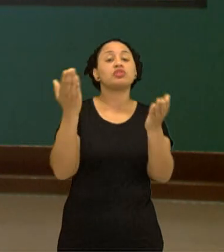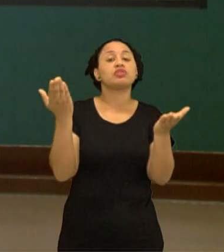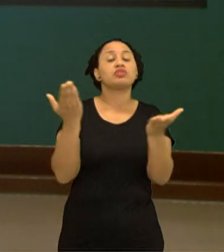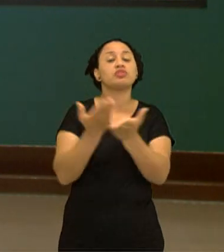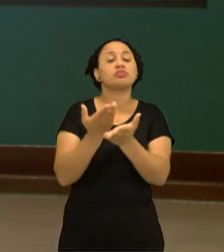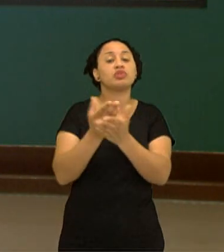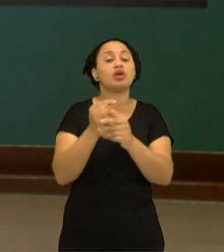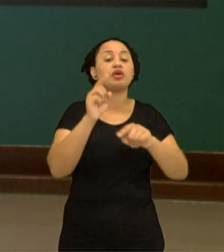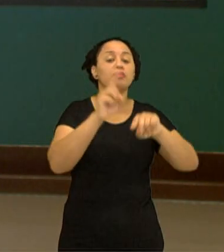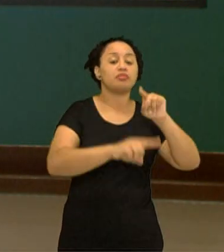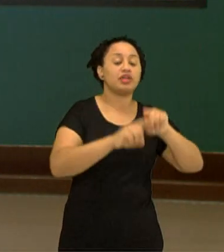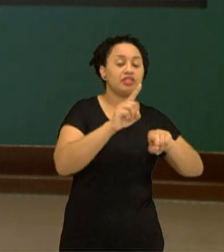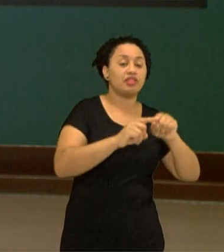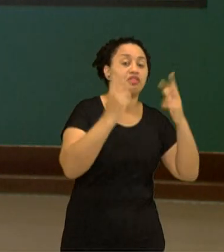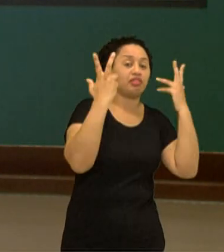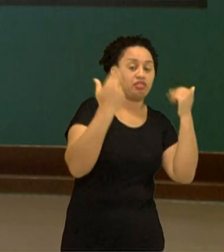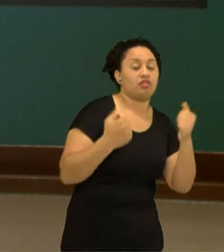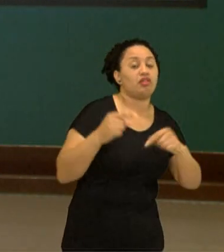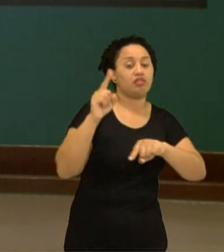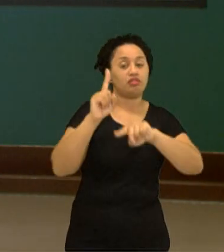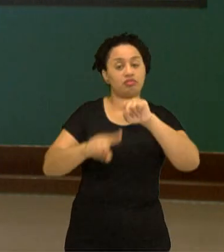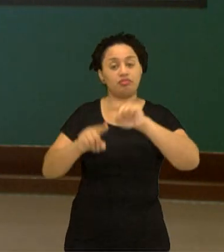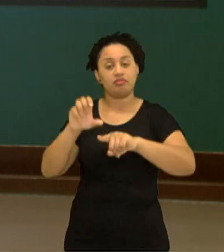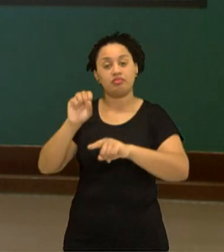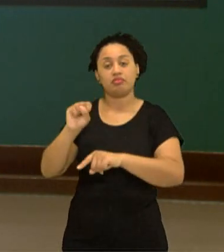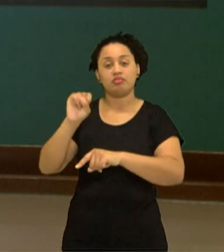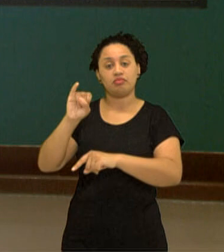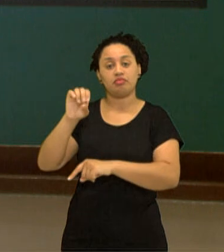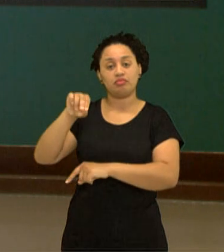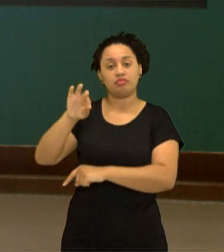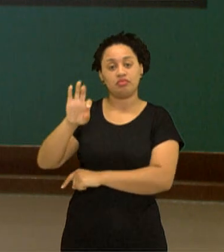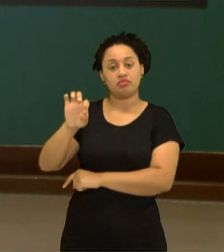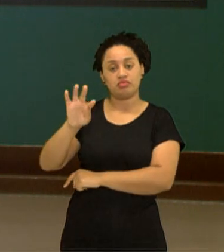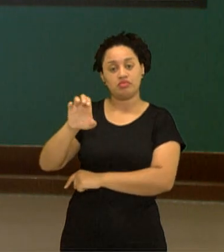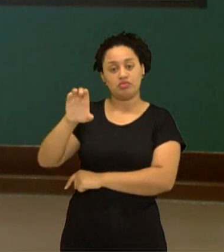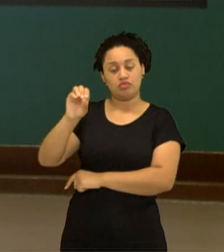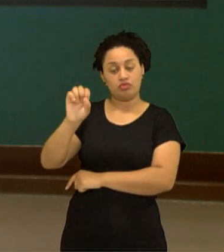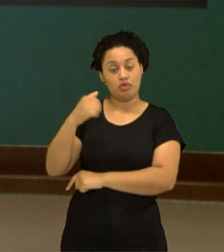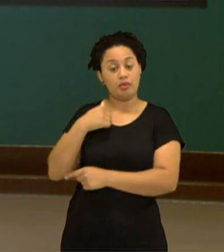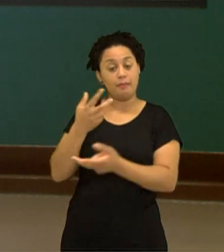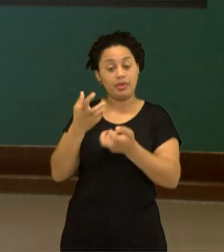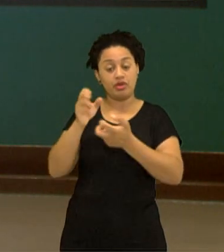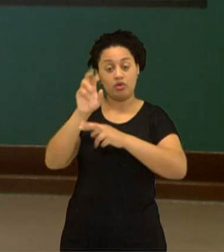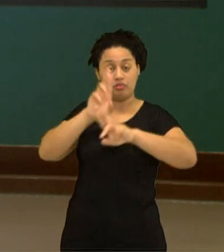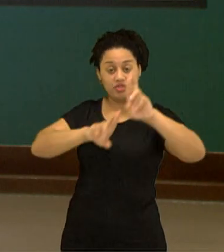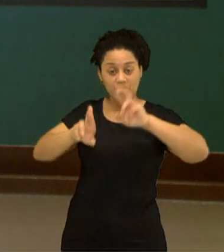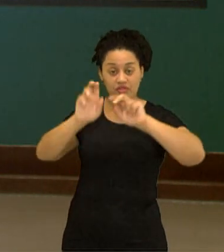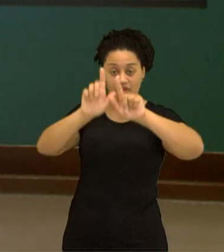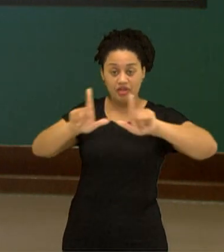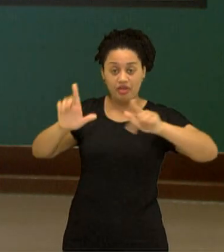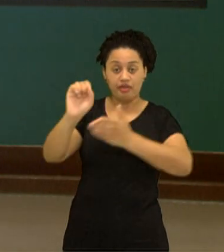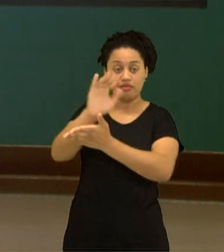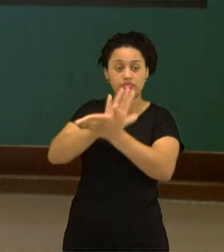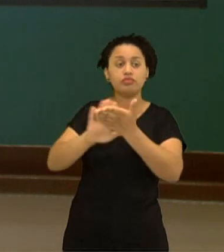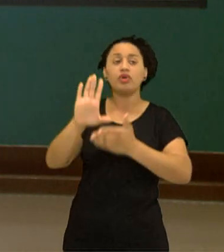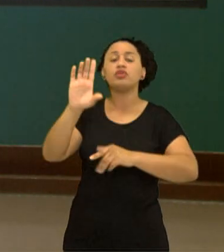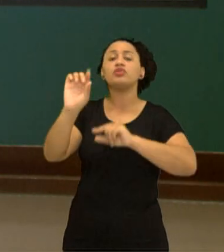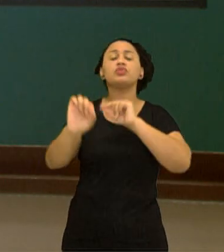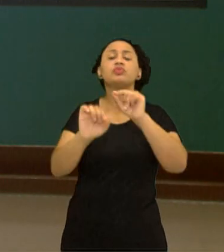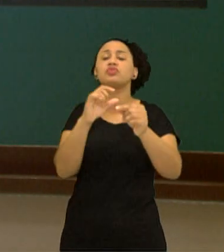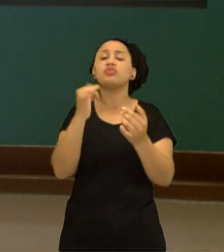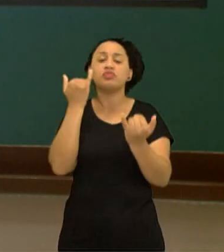materiais naturais e materiais sintéticos. Vamos observar bem essa imagem. O que nós podemos tirar